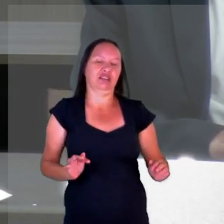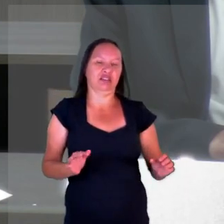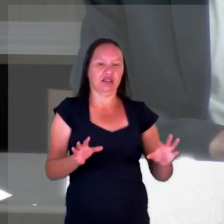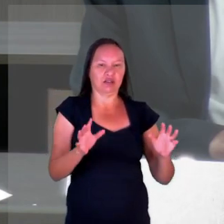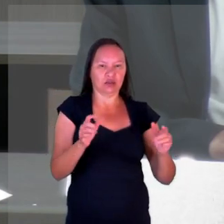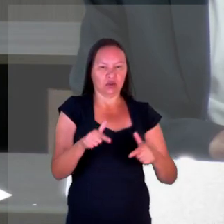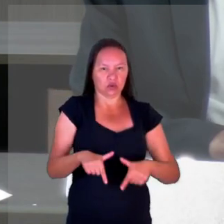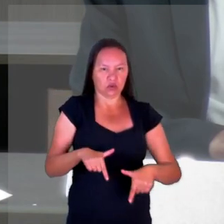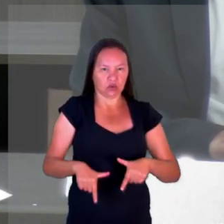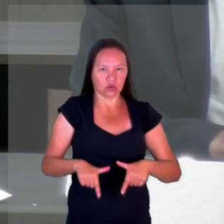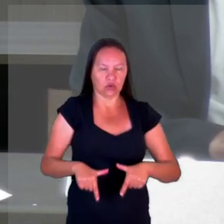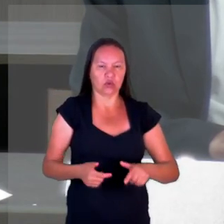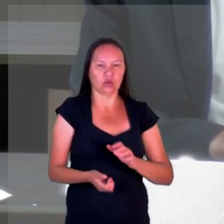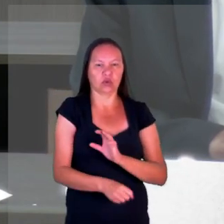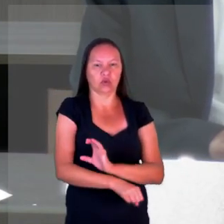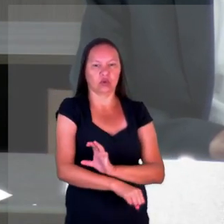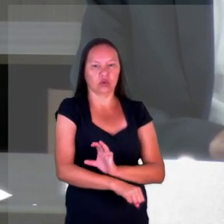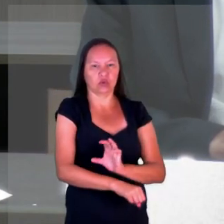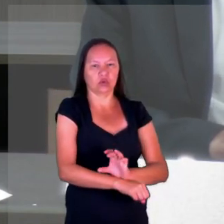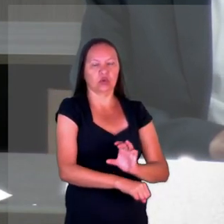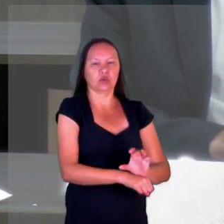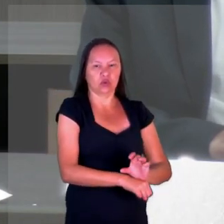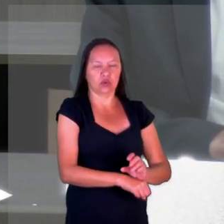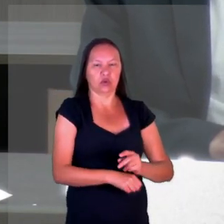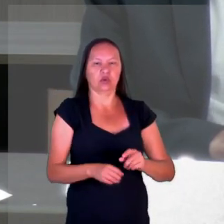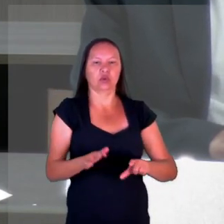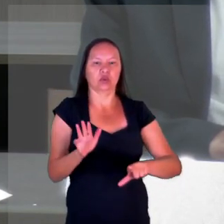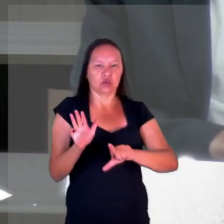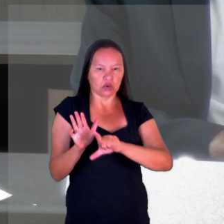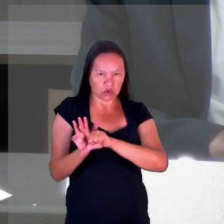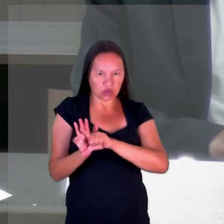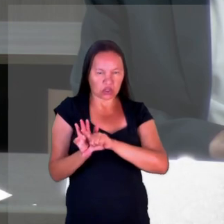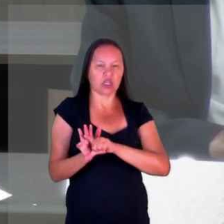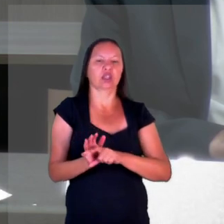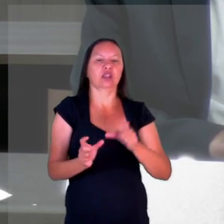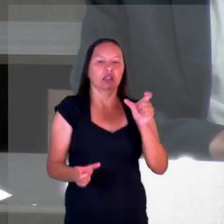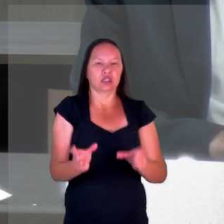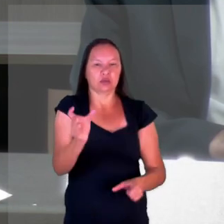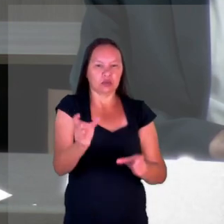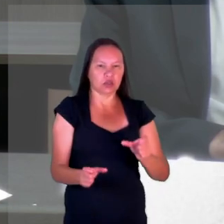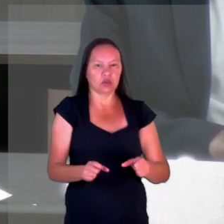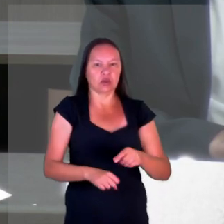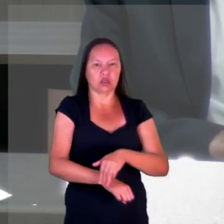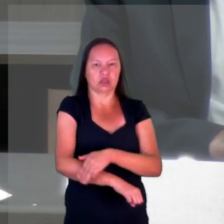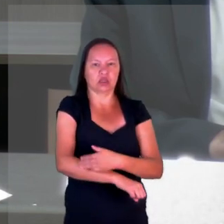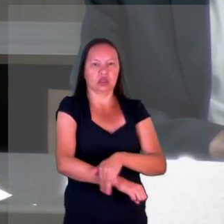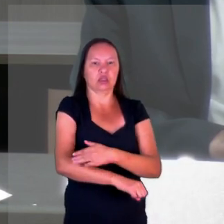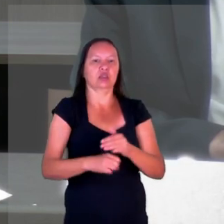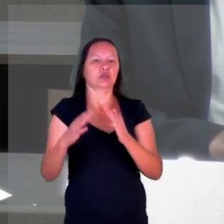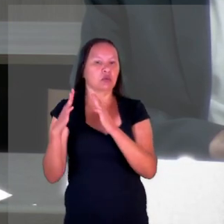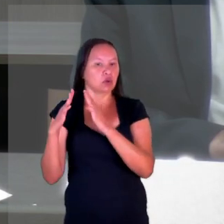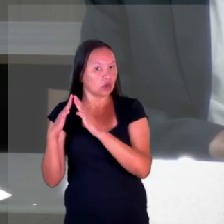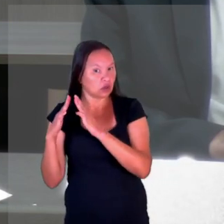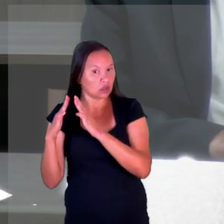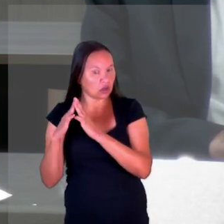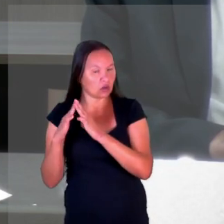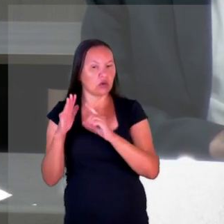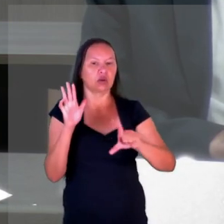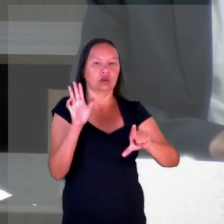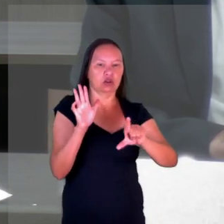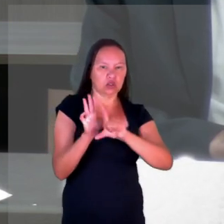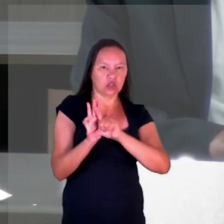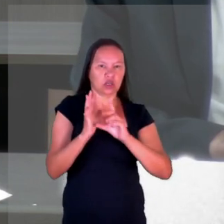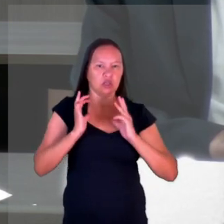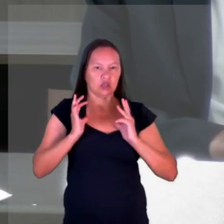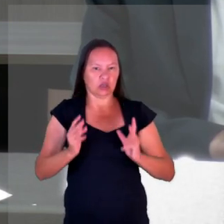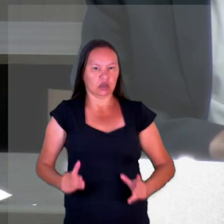de trabalho em defesa dos direitos da população em situação de rua e promovendo o o direito humano à